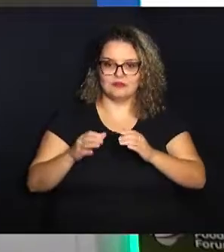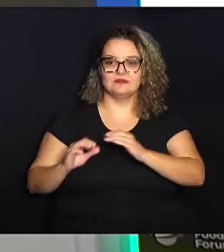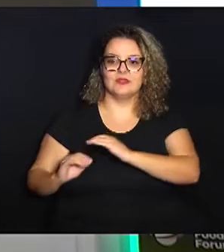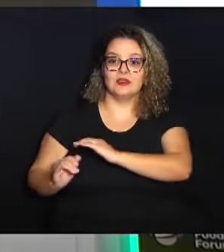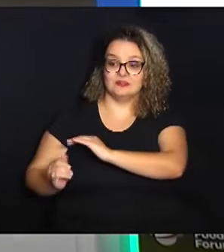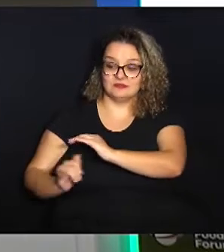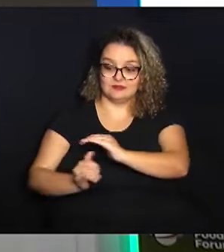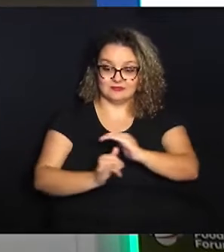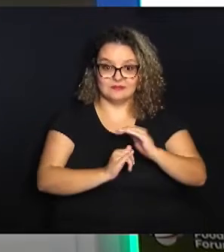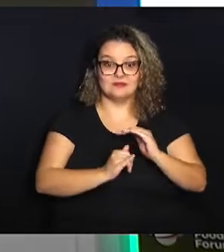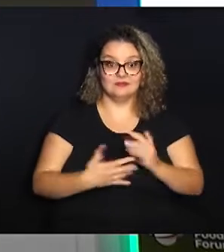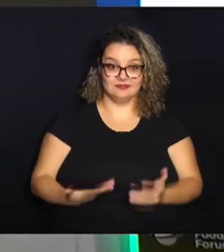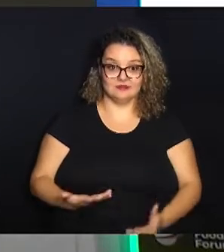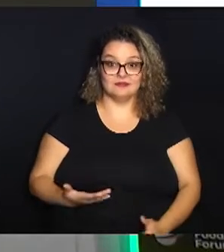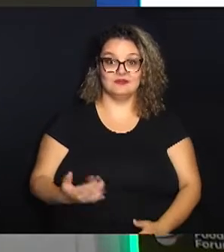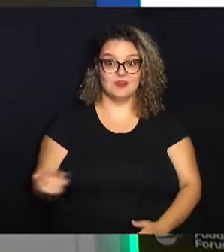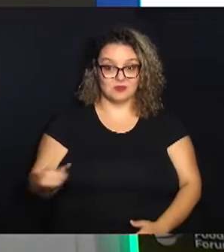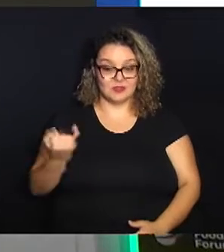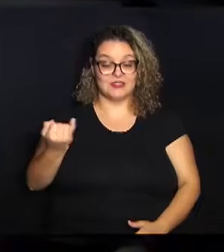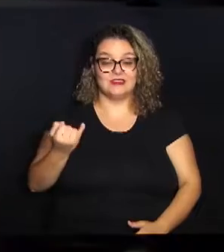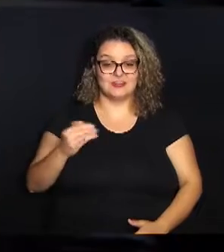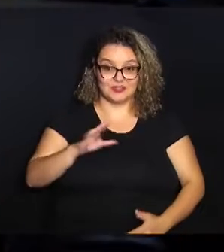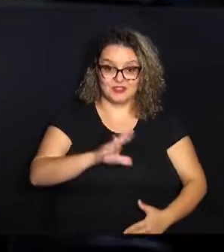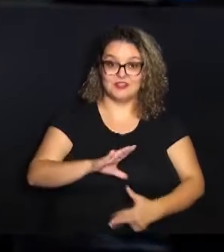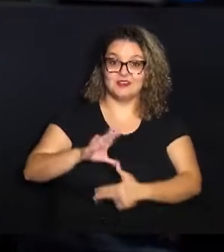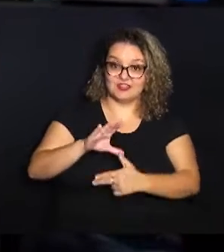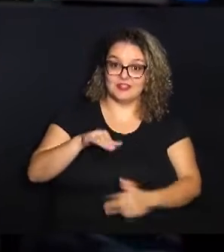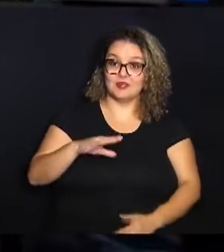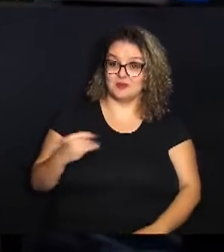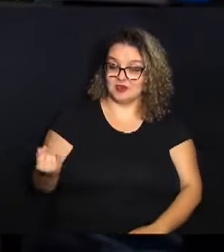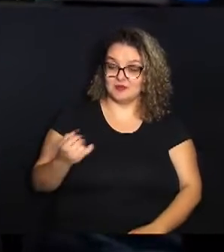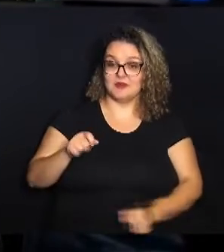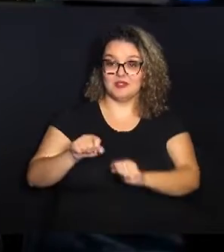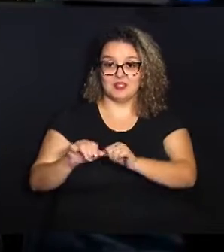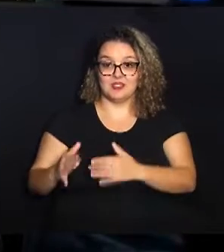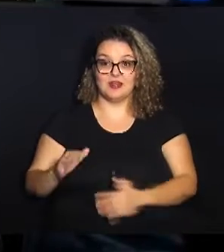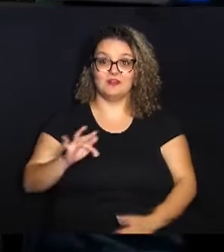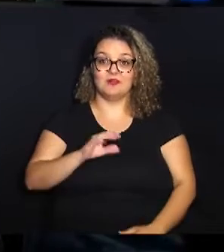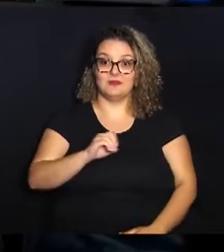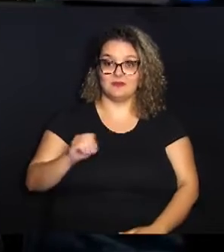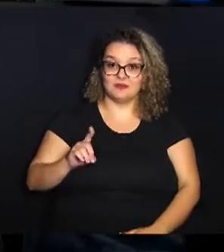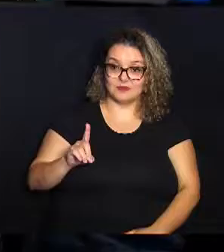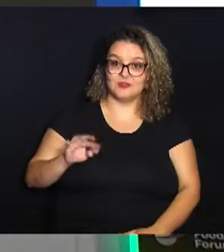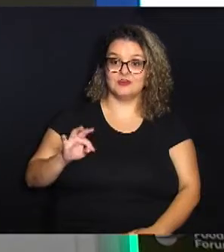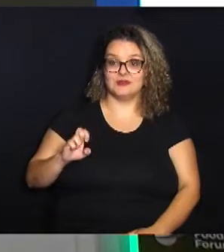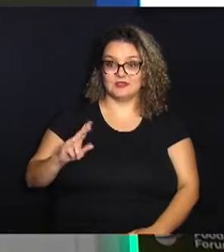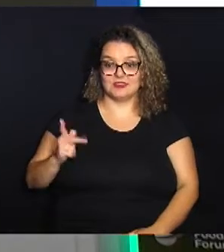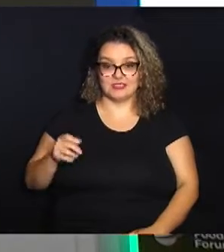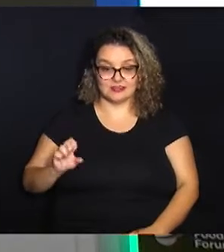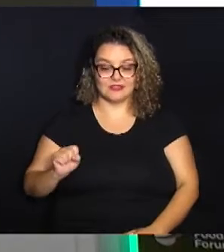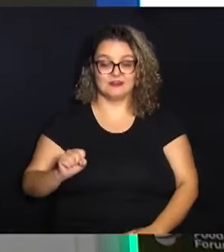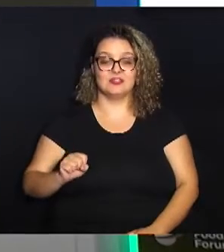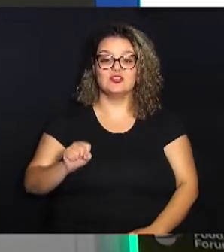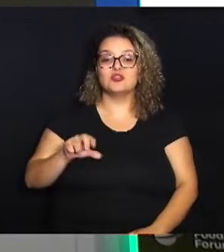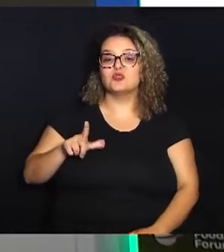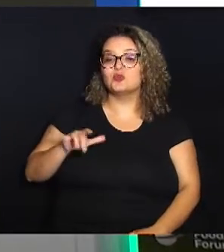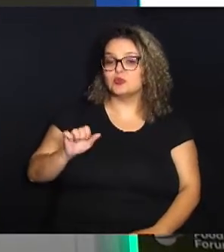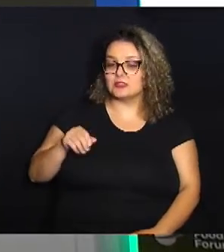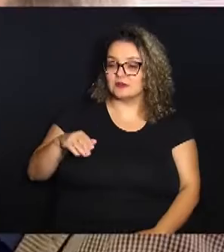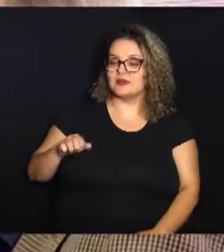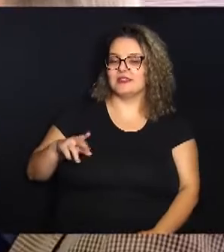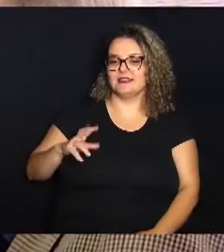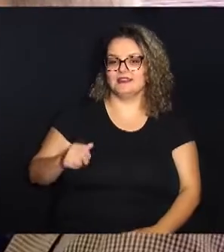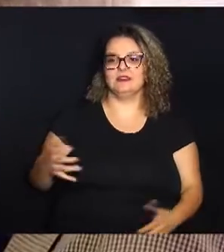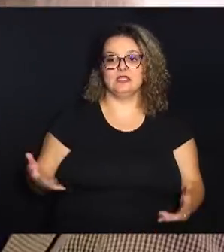e da América Latina e as mais importantes agri-food techs sul-americanas. Impulsionar o